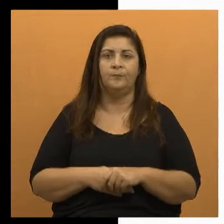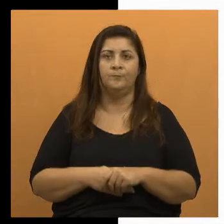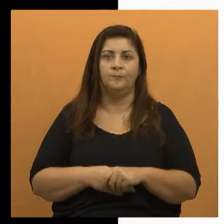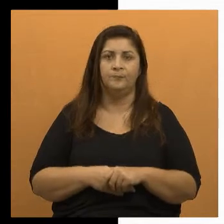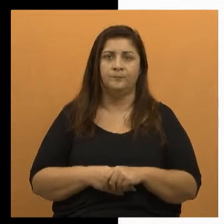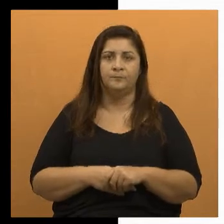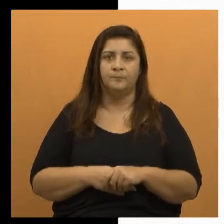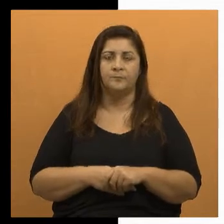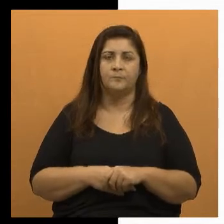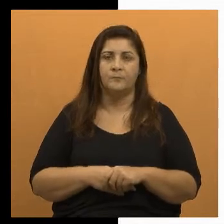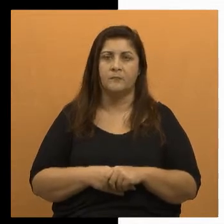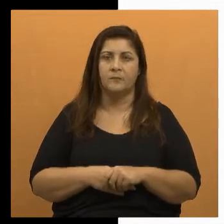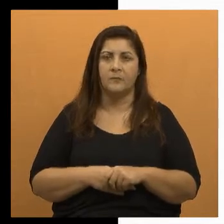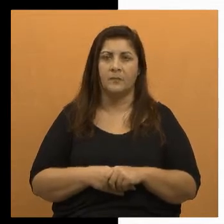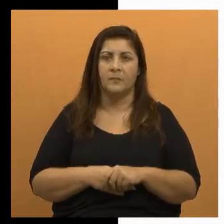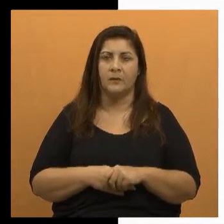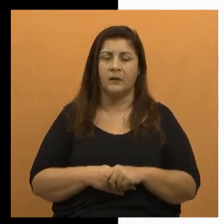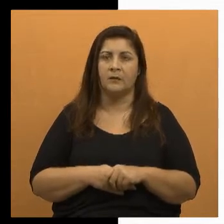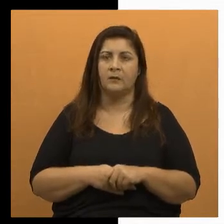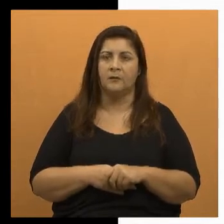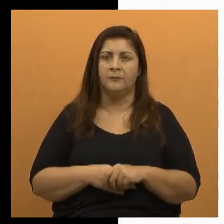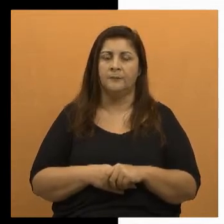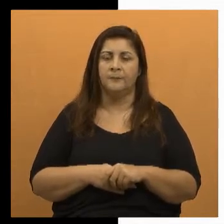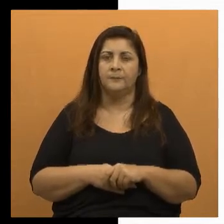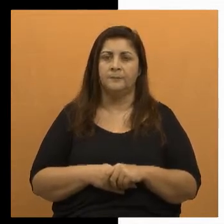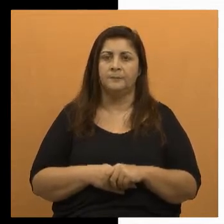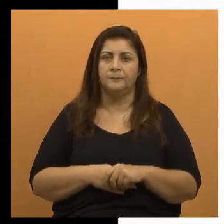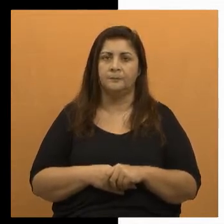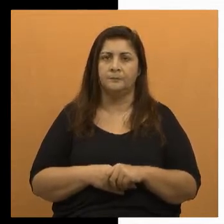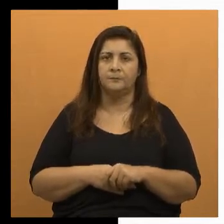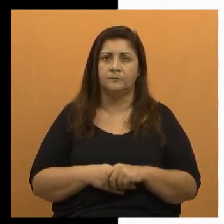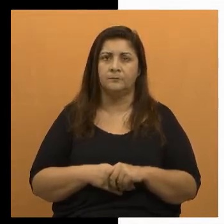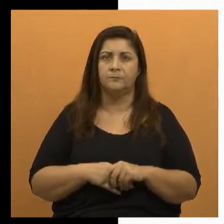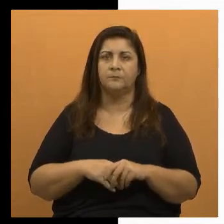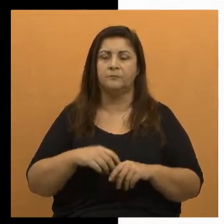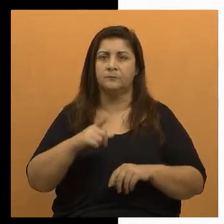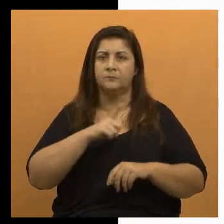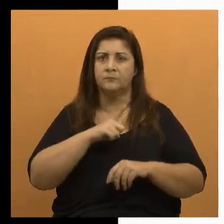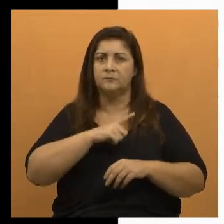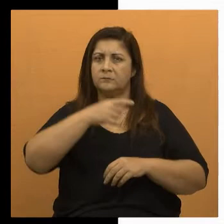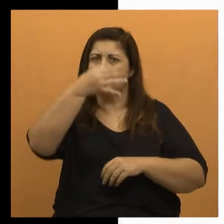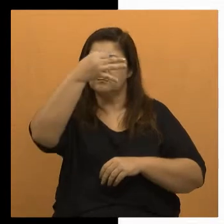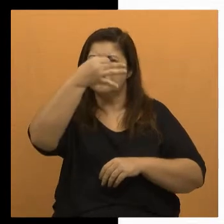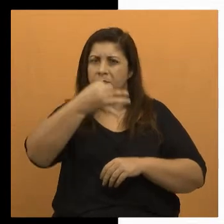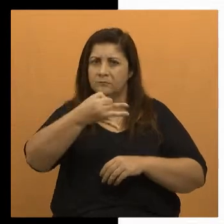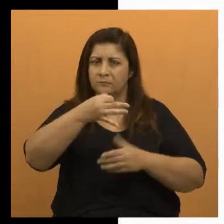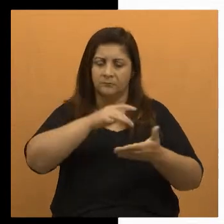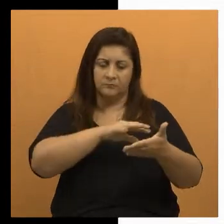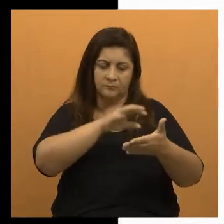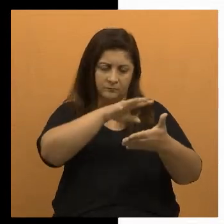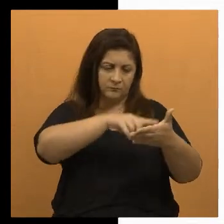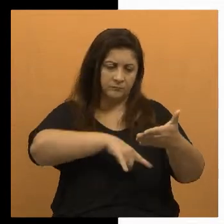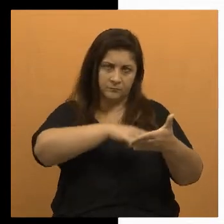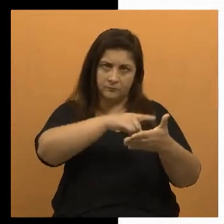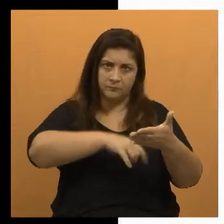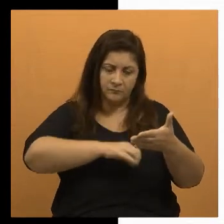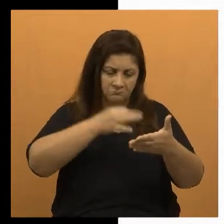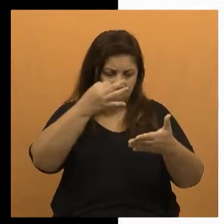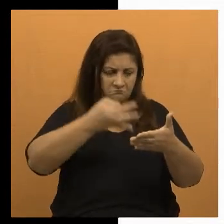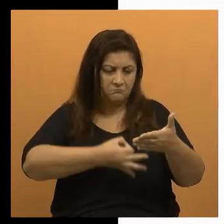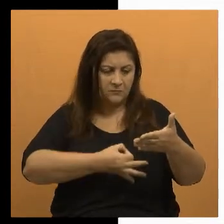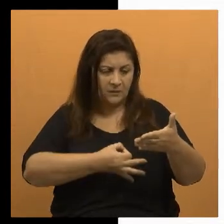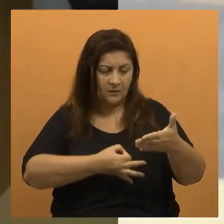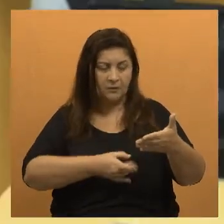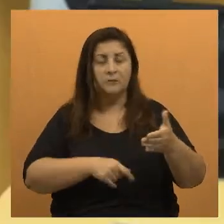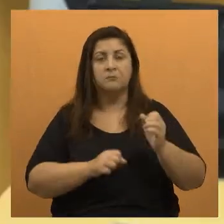Sua legitimidade tem sido reconhecida por várias esferas de governo e por institutos independentes, o que